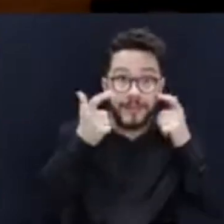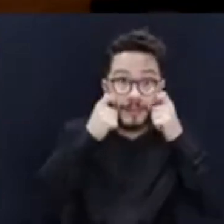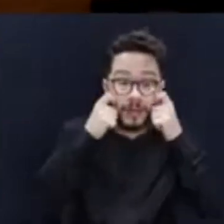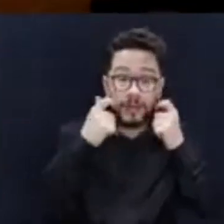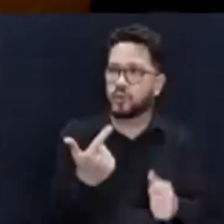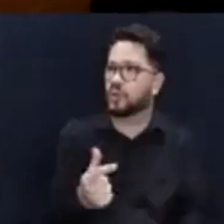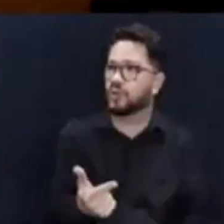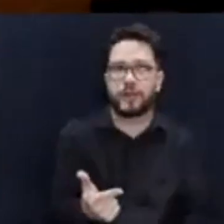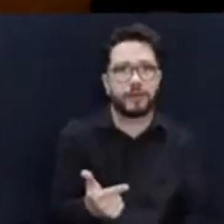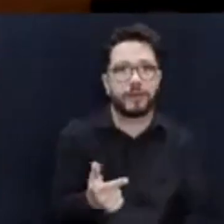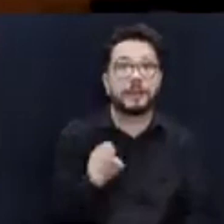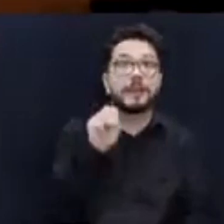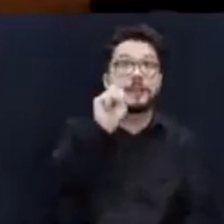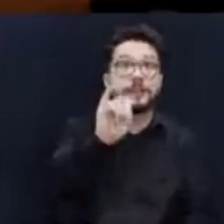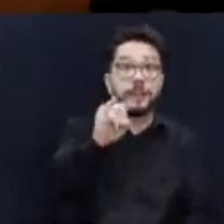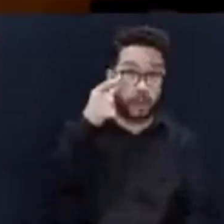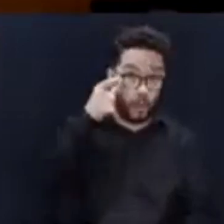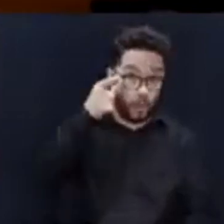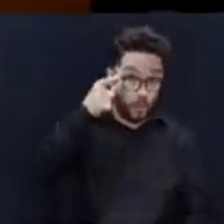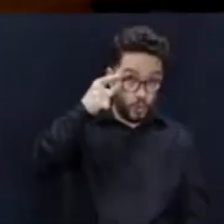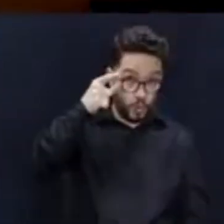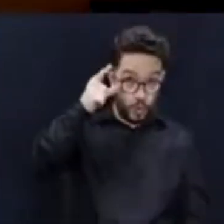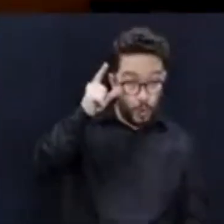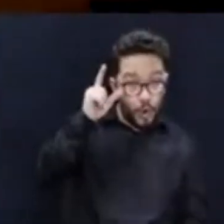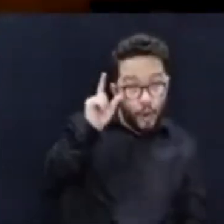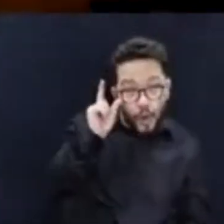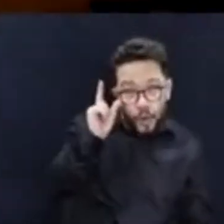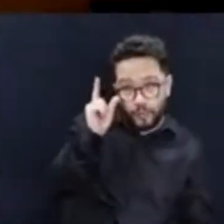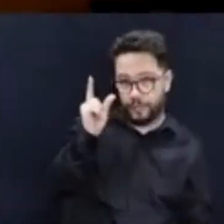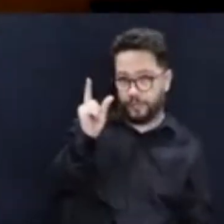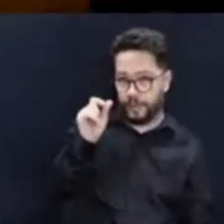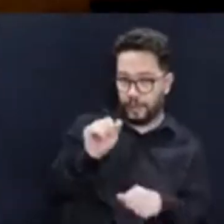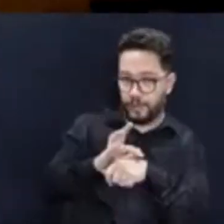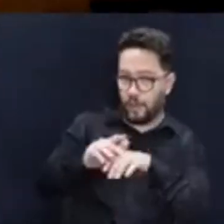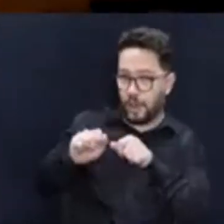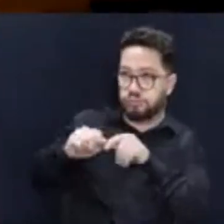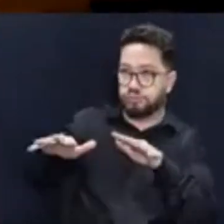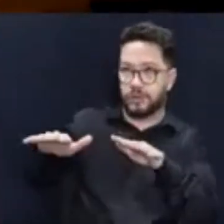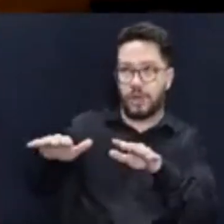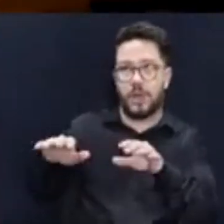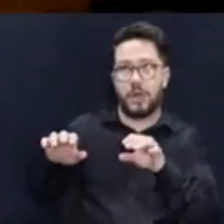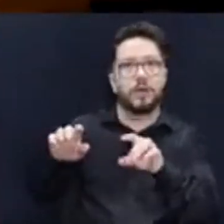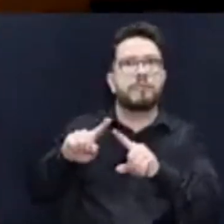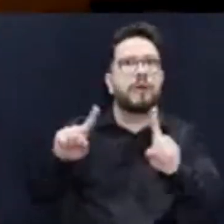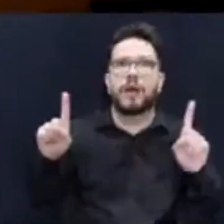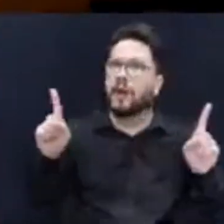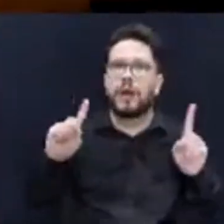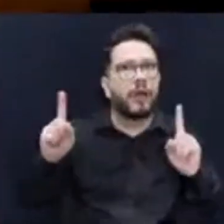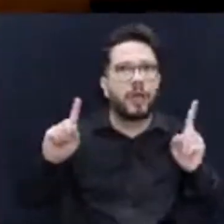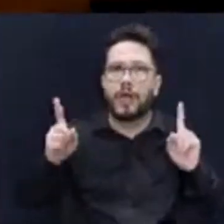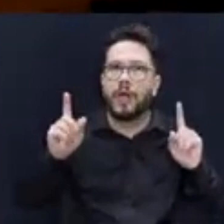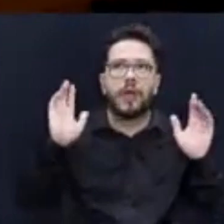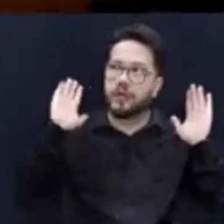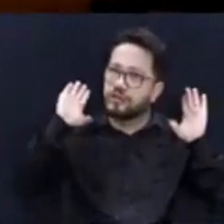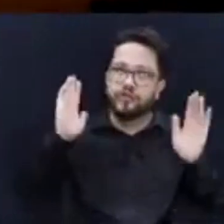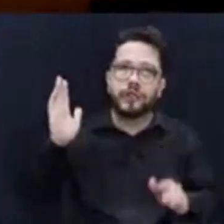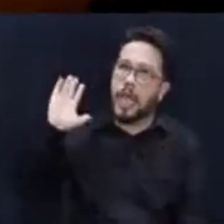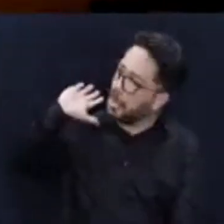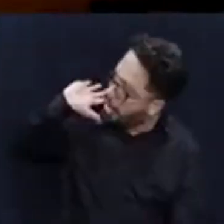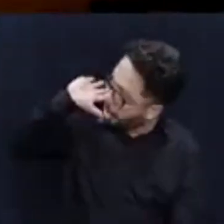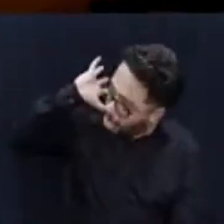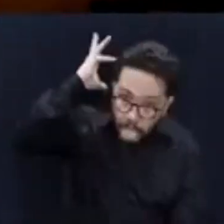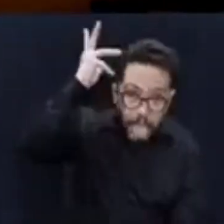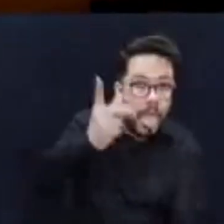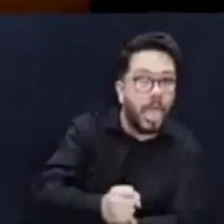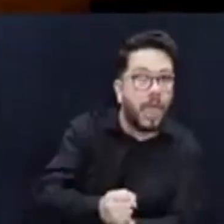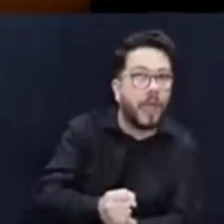tivesse conversado ontem ainda vai mas nós estamos há mais de um ano sem que tenha havido